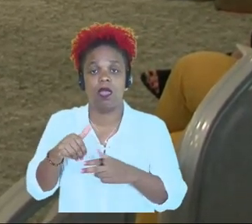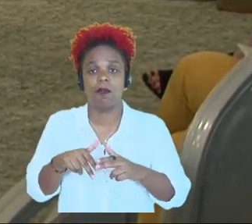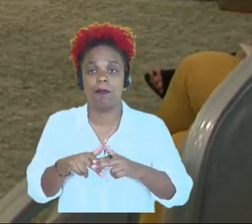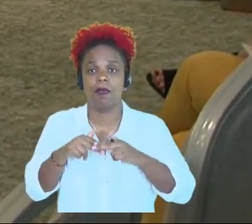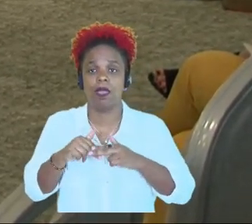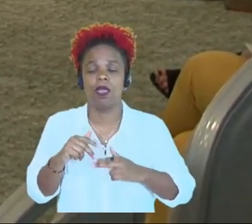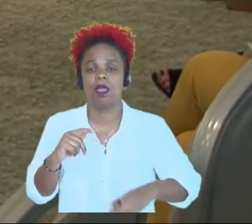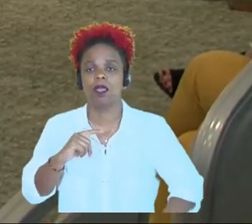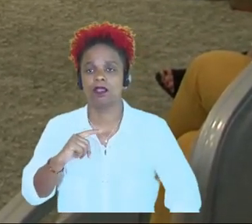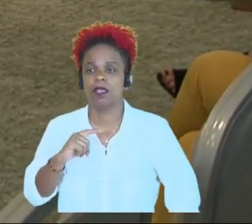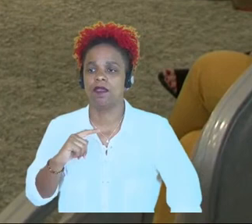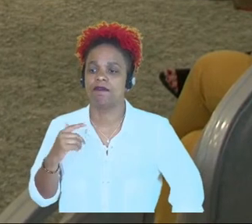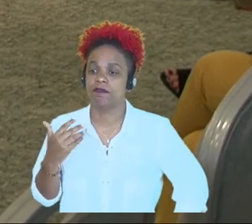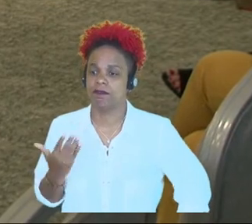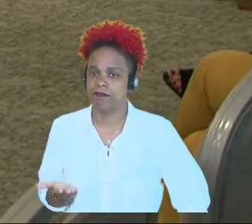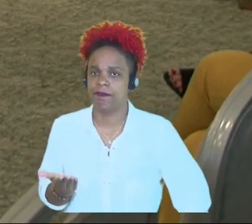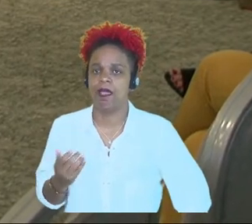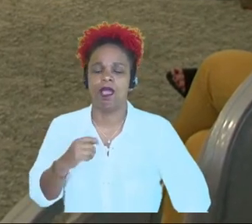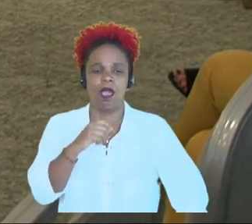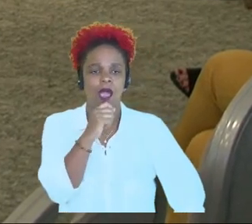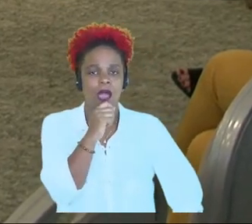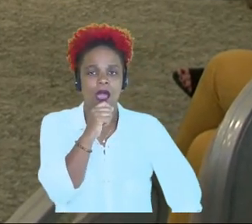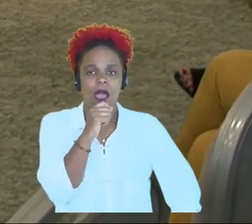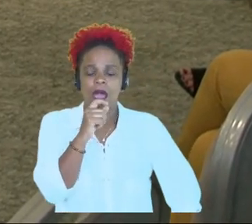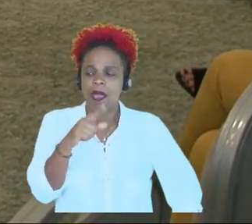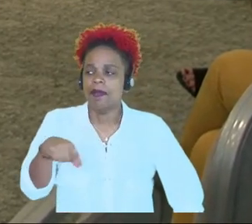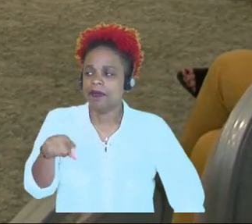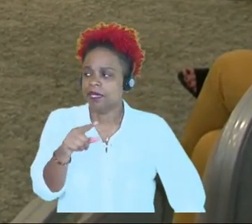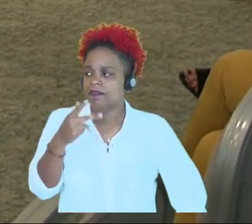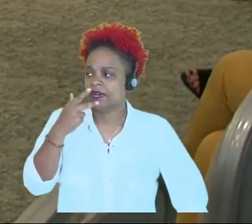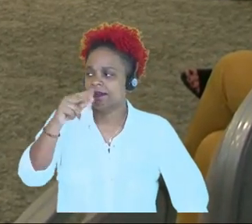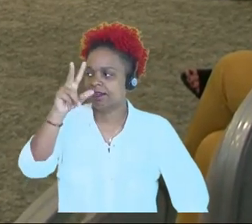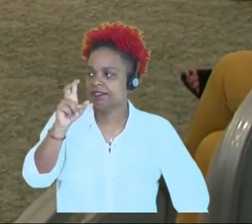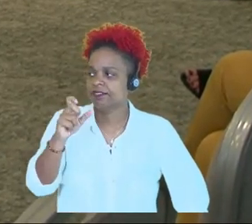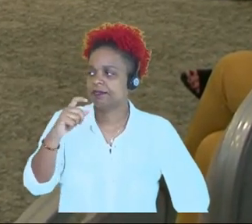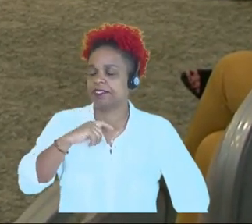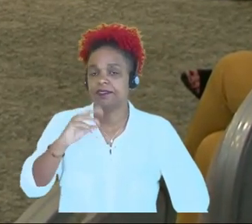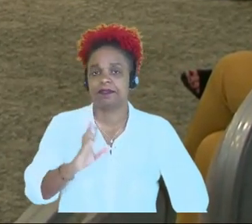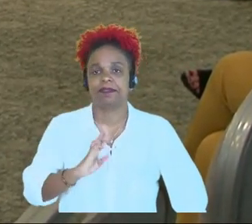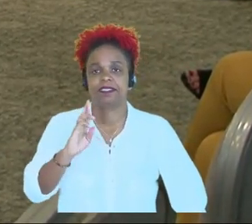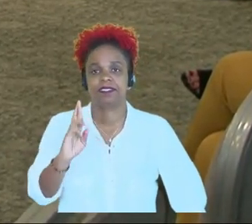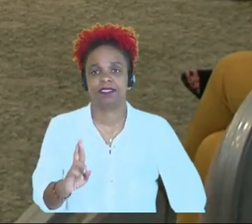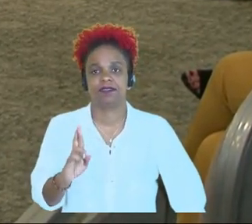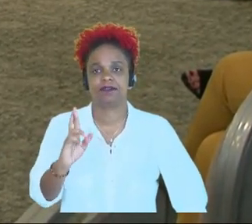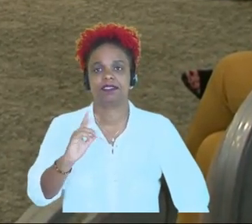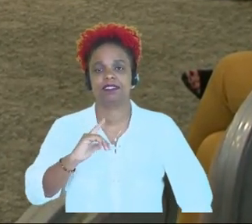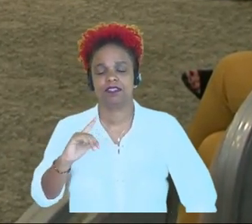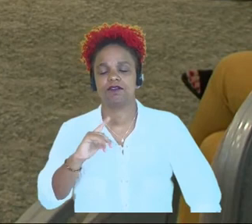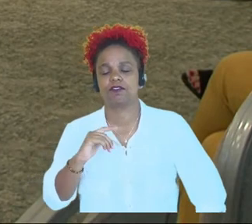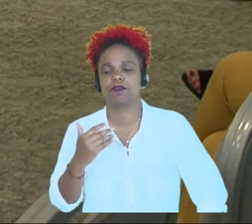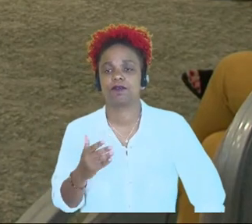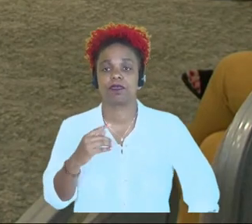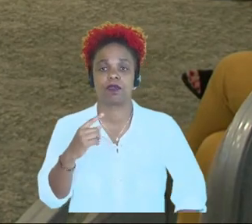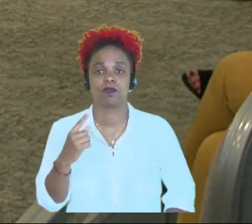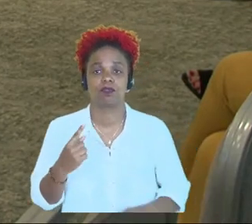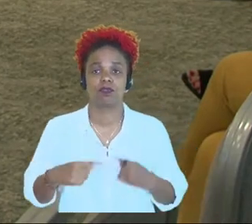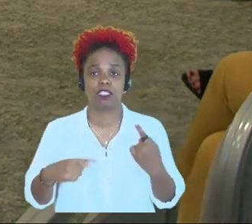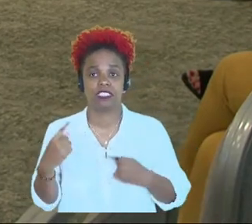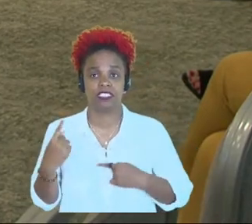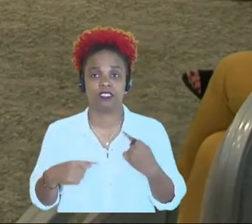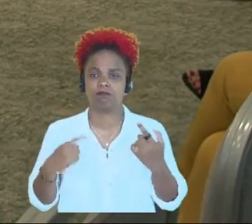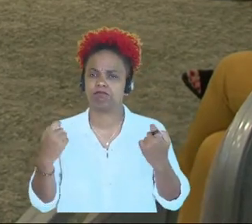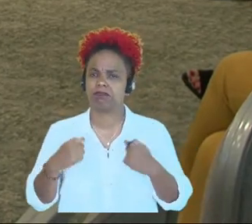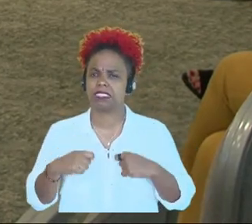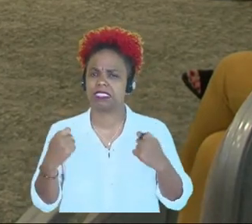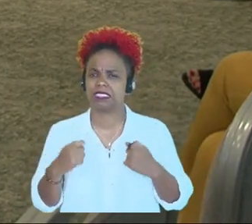Fundação Conrália. Não, me chama a atenção muito o que vocês falavam sobre a representação dos canais de representação política que